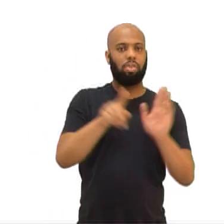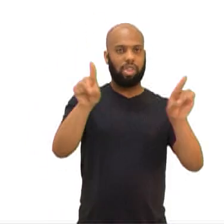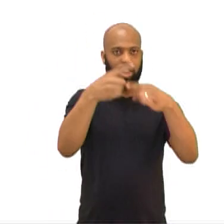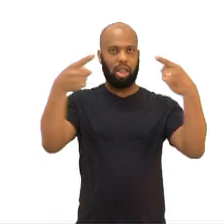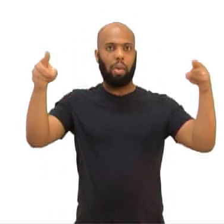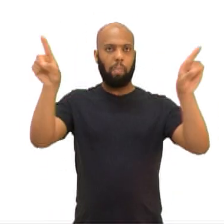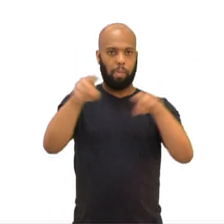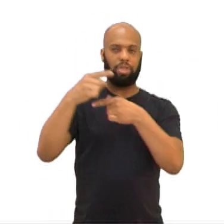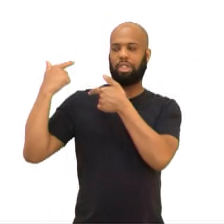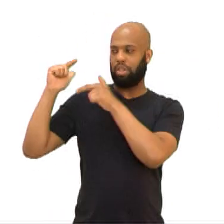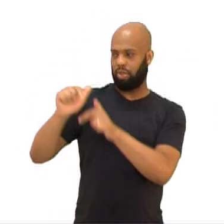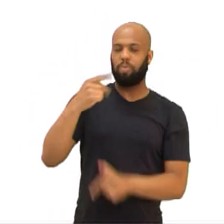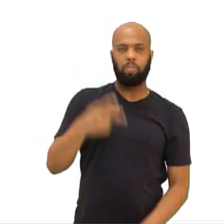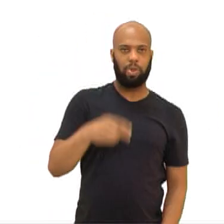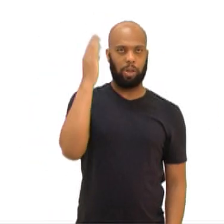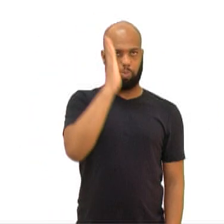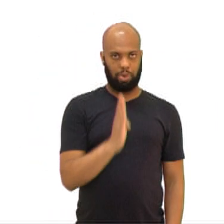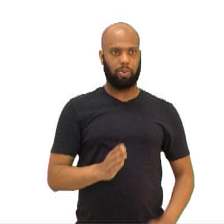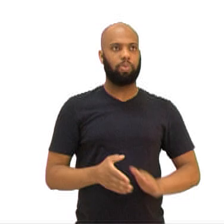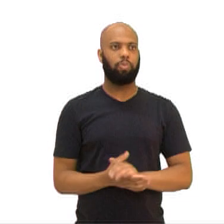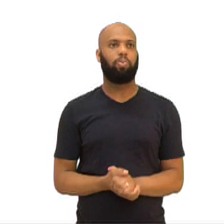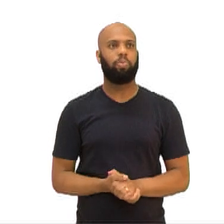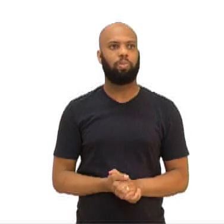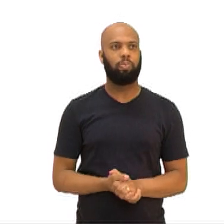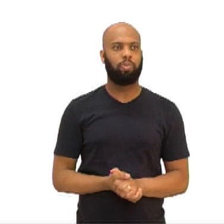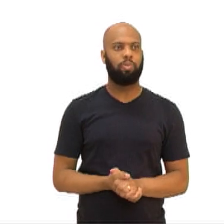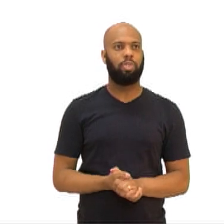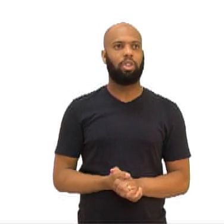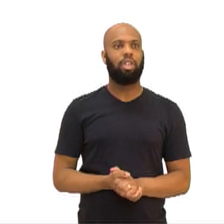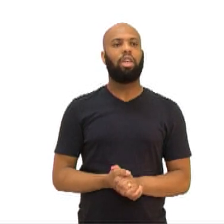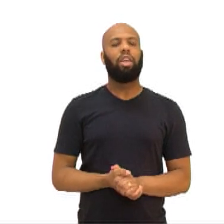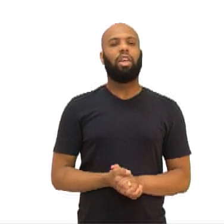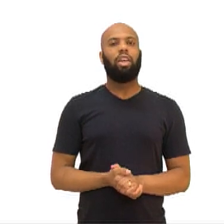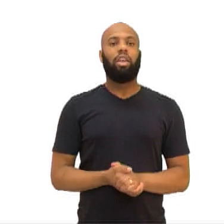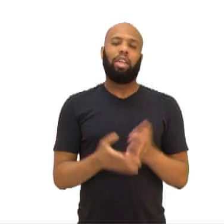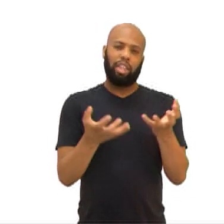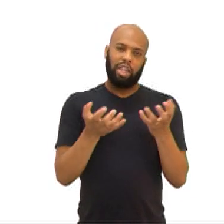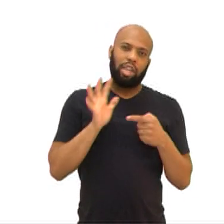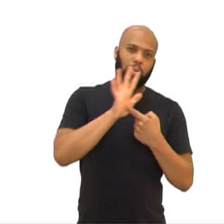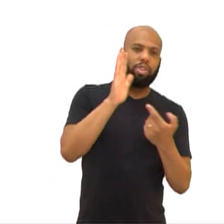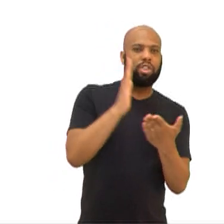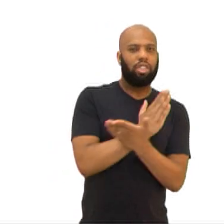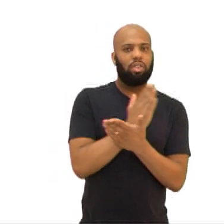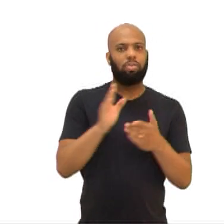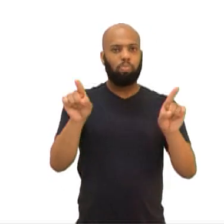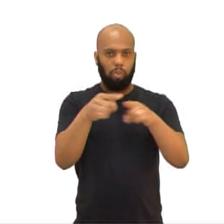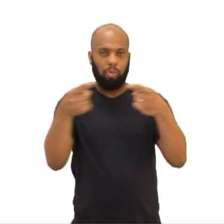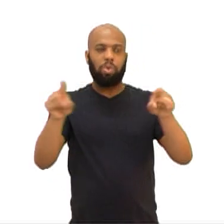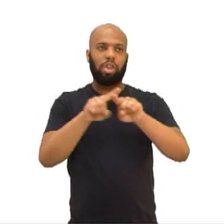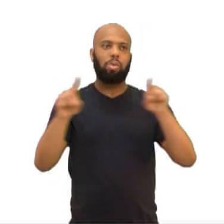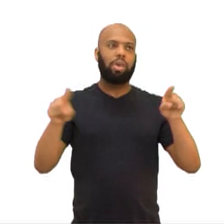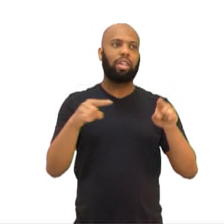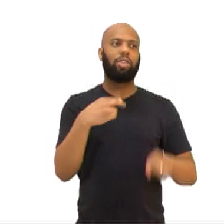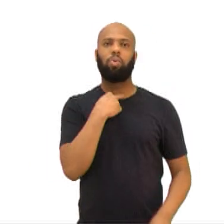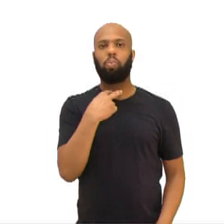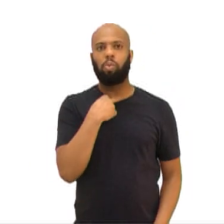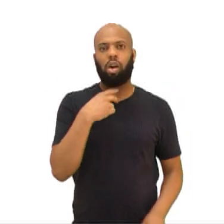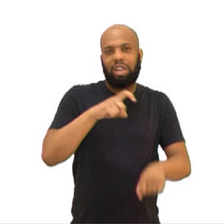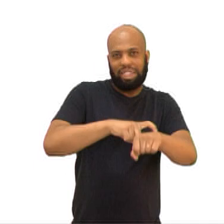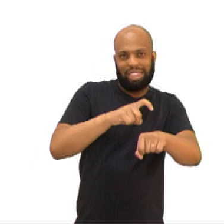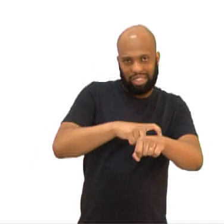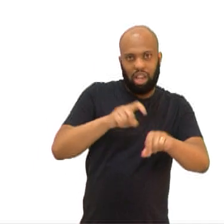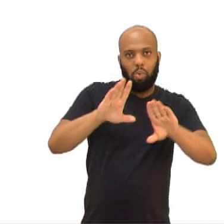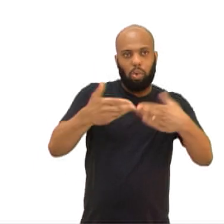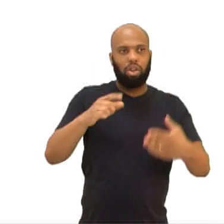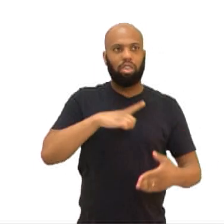para a música clássica brasileira. Eu gostaria muito de ter trazido algumas músicas aqui, mas não ia dar certo o tempo da aula,